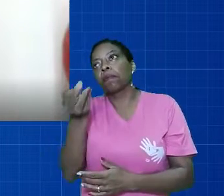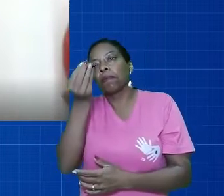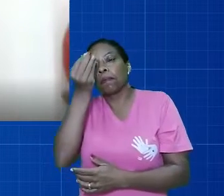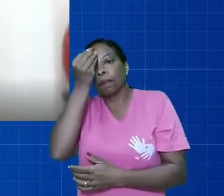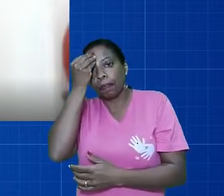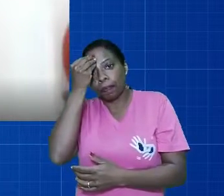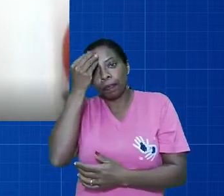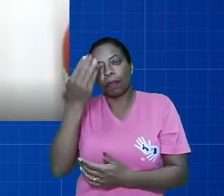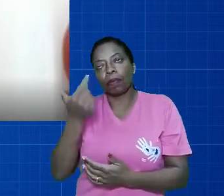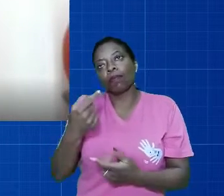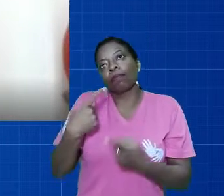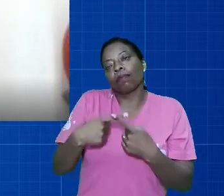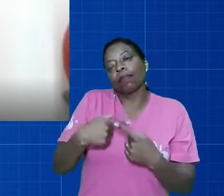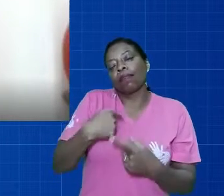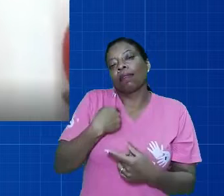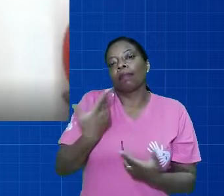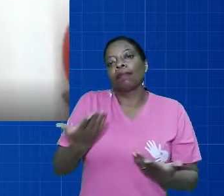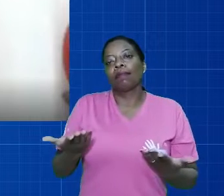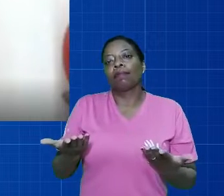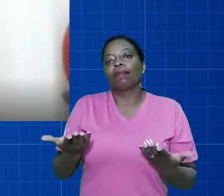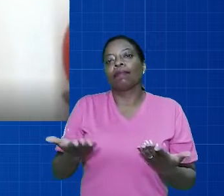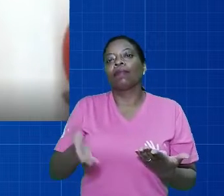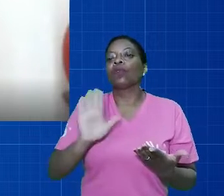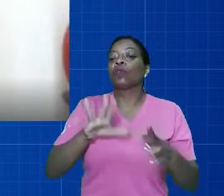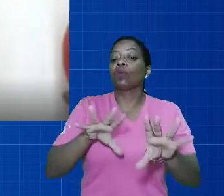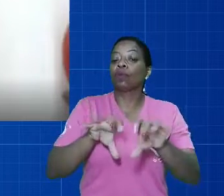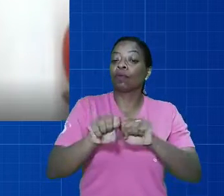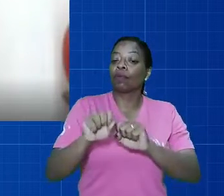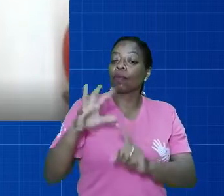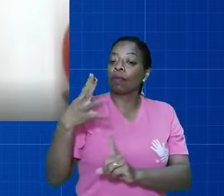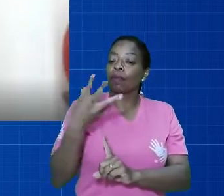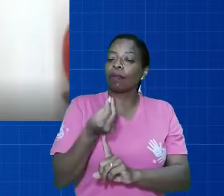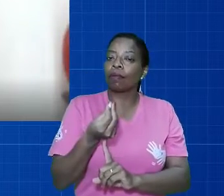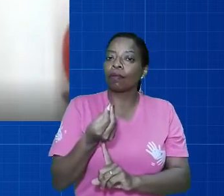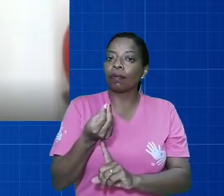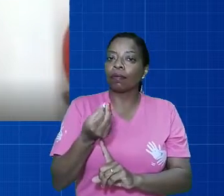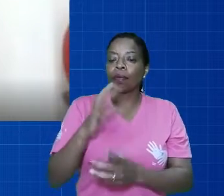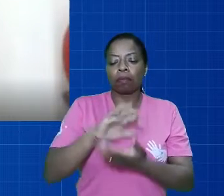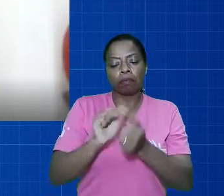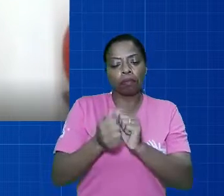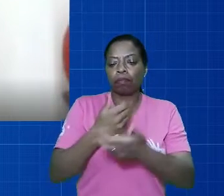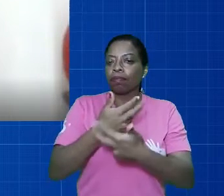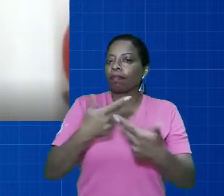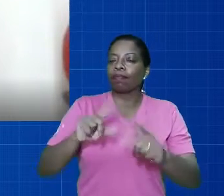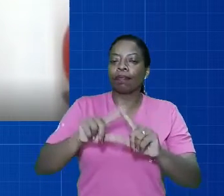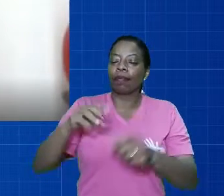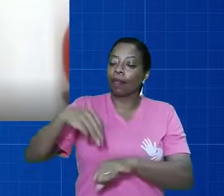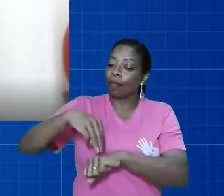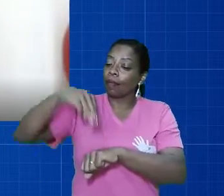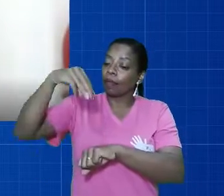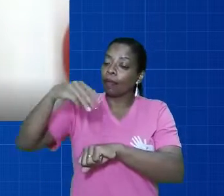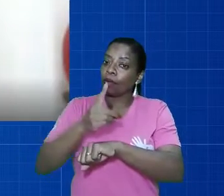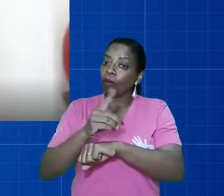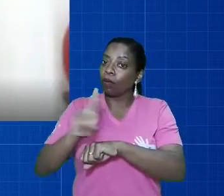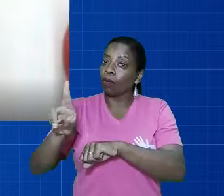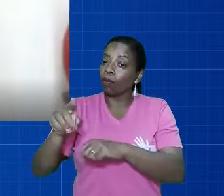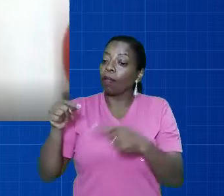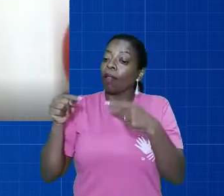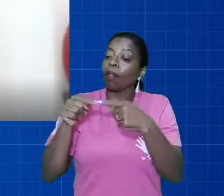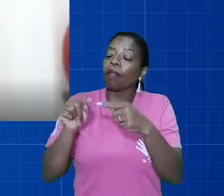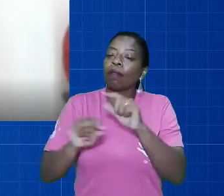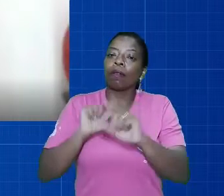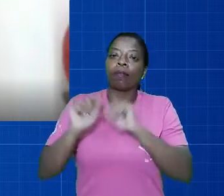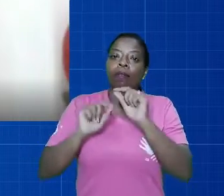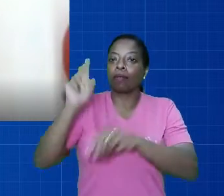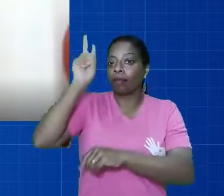de memórias. Eu, como venho, né, sou formado em arte, mas fiz o meu mestrado e doutorado ligado à história da